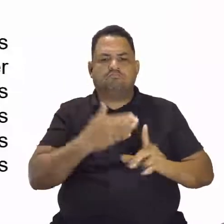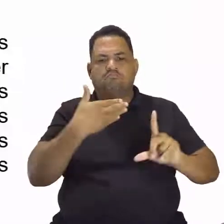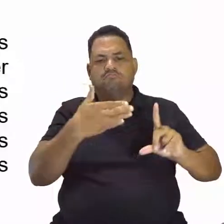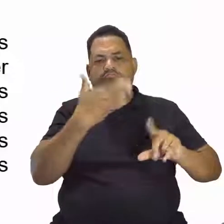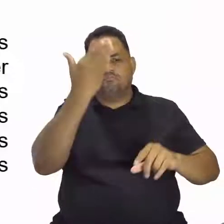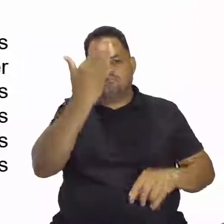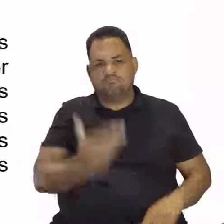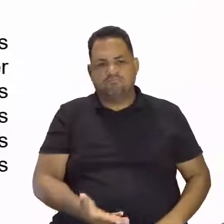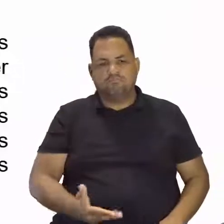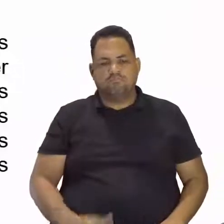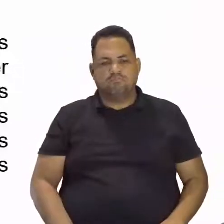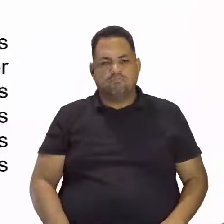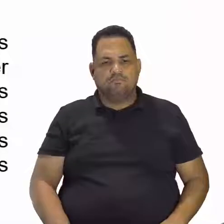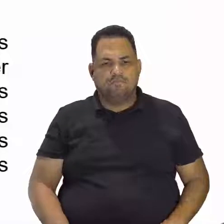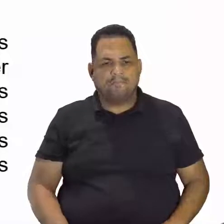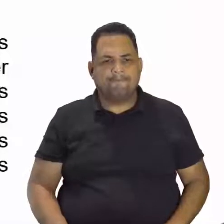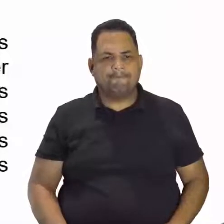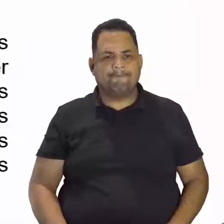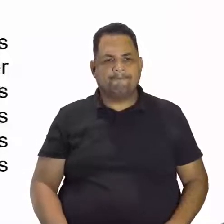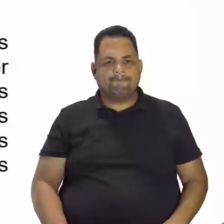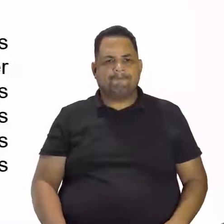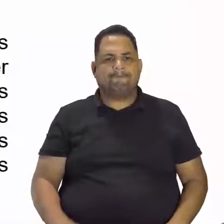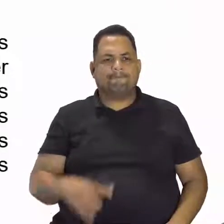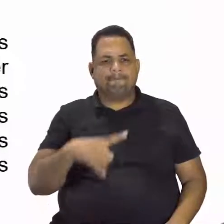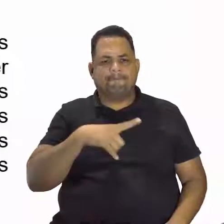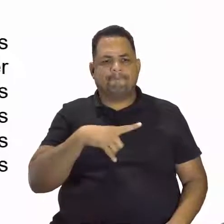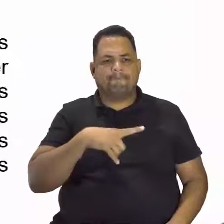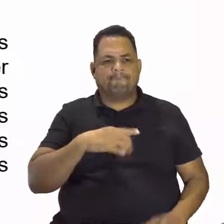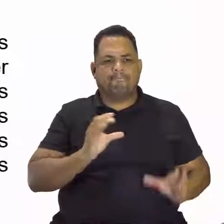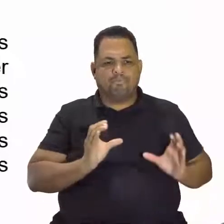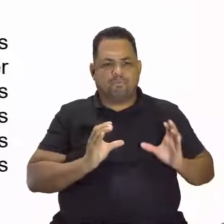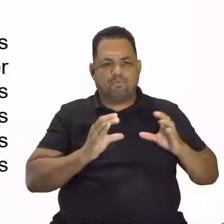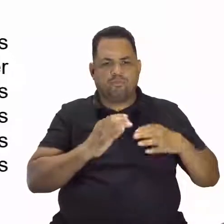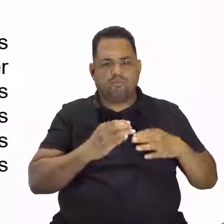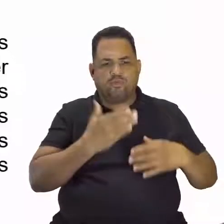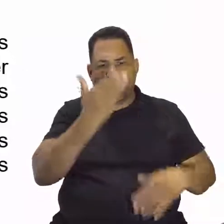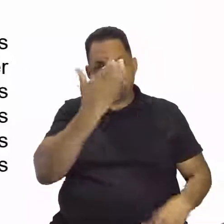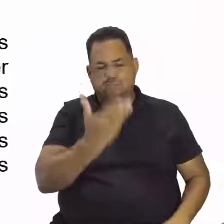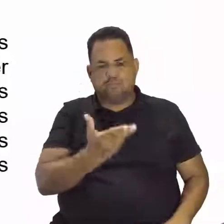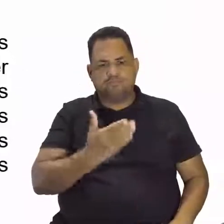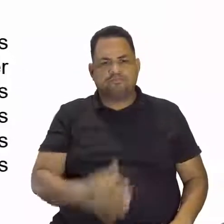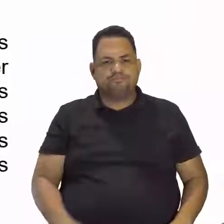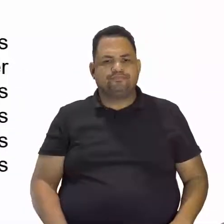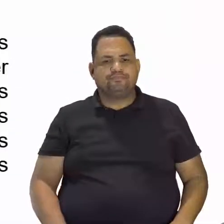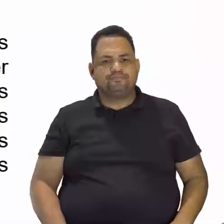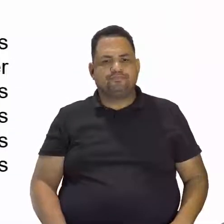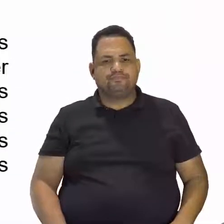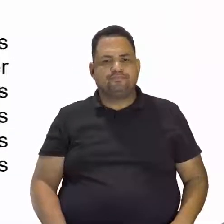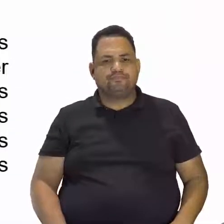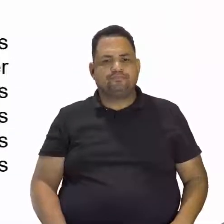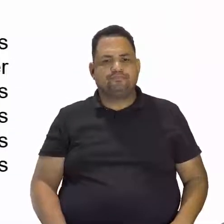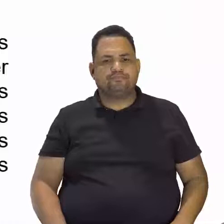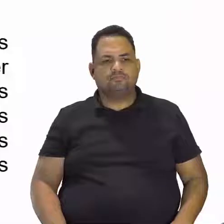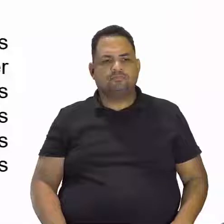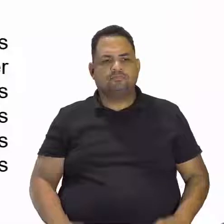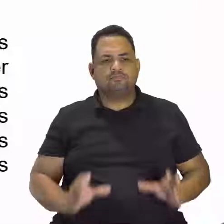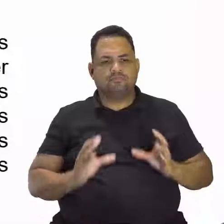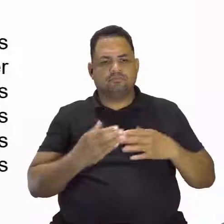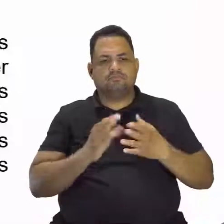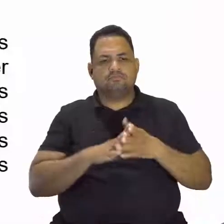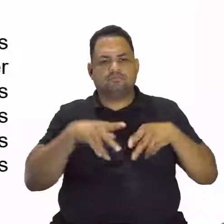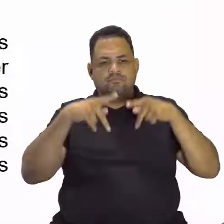ó. A gente tem essa categoria que é extremamente importante, tá, gente? Que é a categoria de